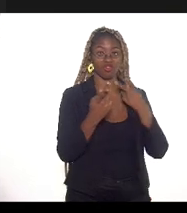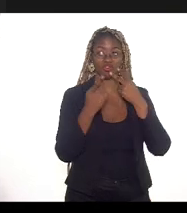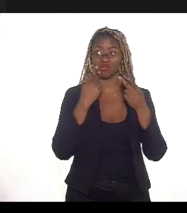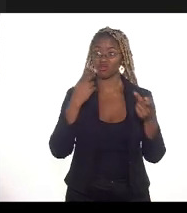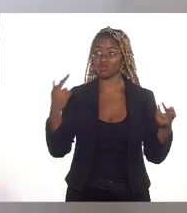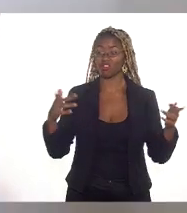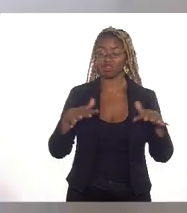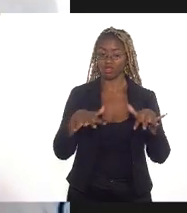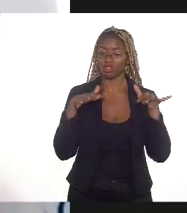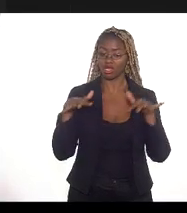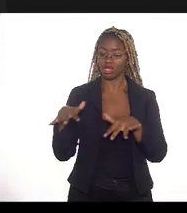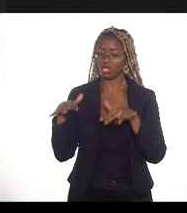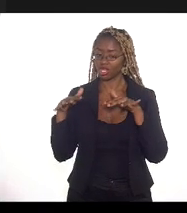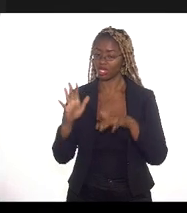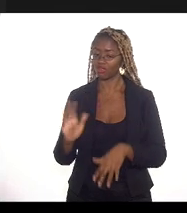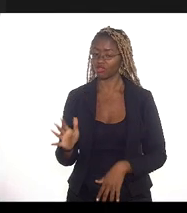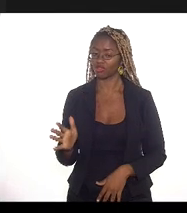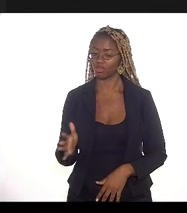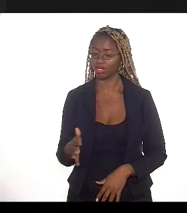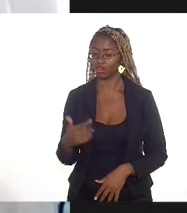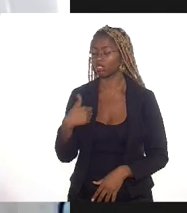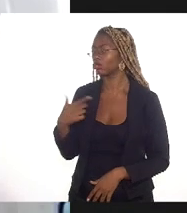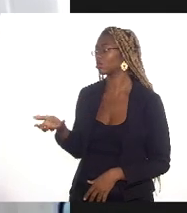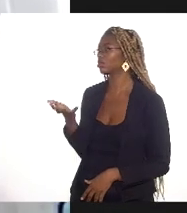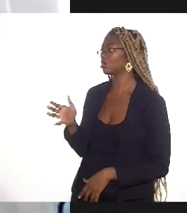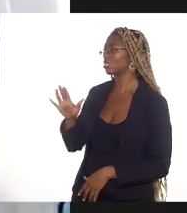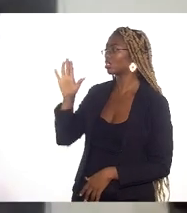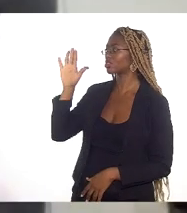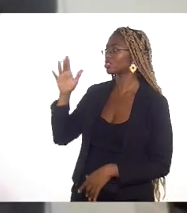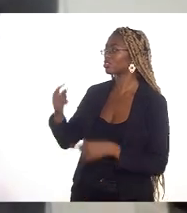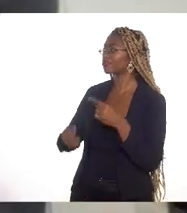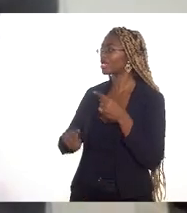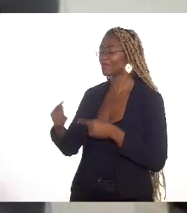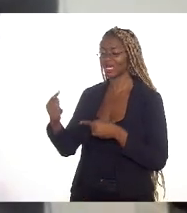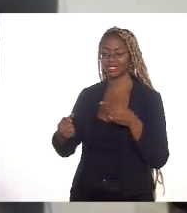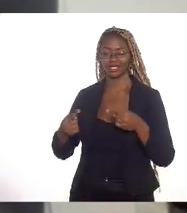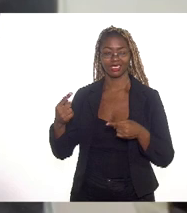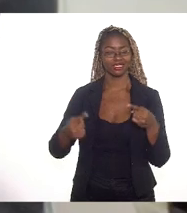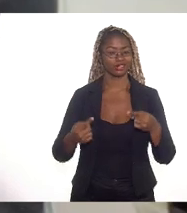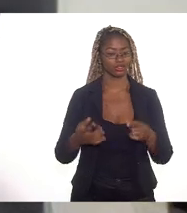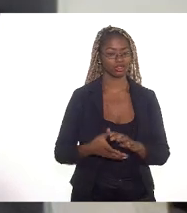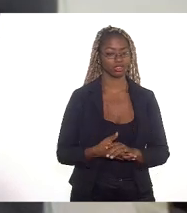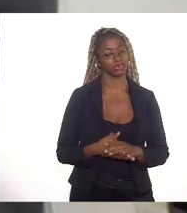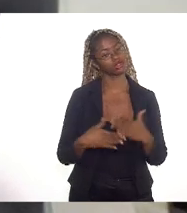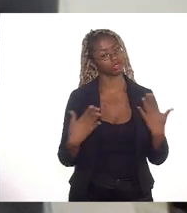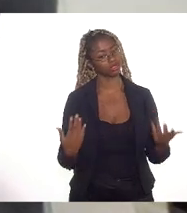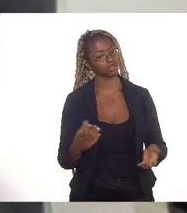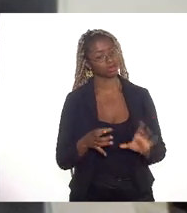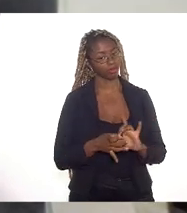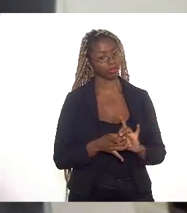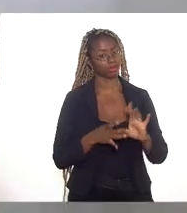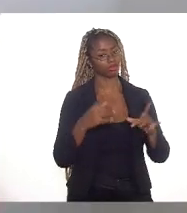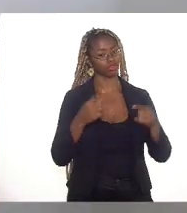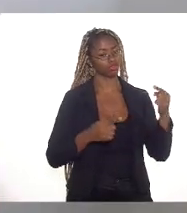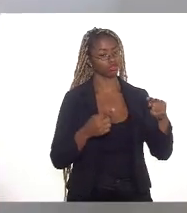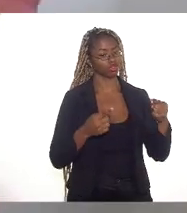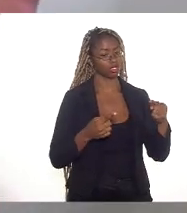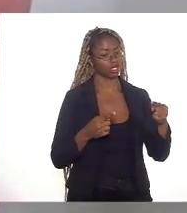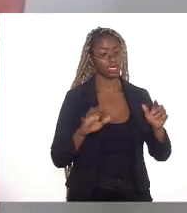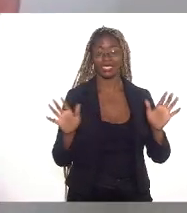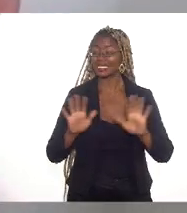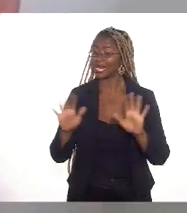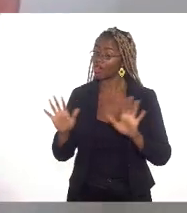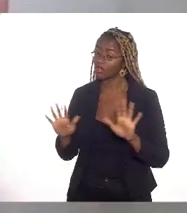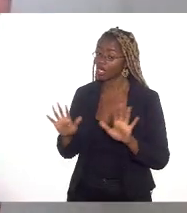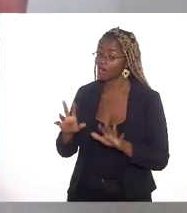plenário. Eu queria discutir, presidente, rapidinho. Então, tá bom, presidente. Se Vossa Excelência me permite, então, discutir... Não. Vossa Excelência poderá